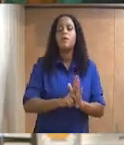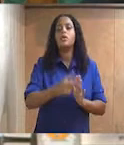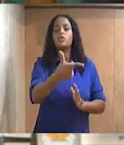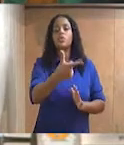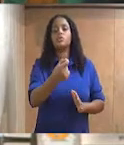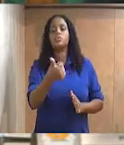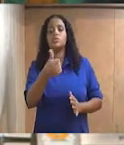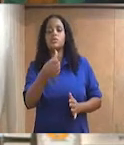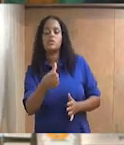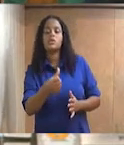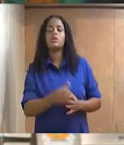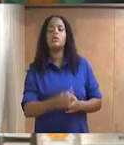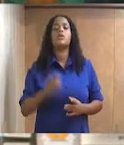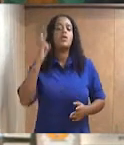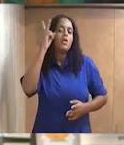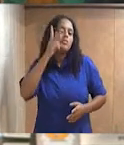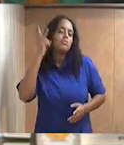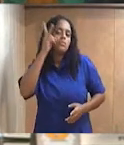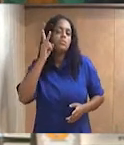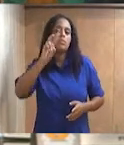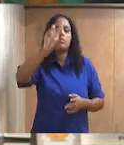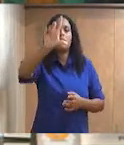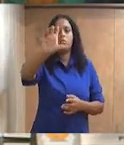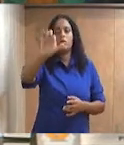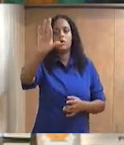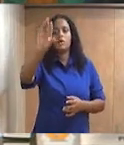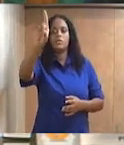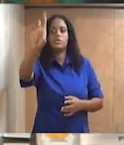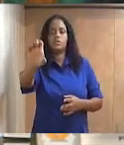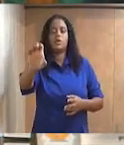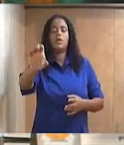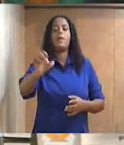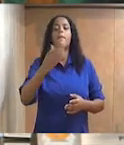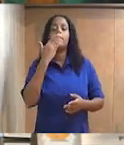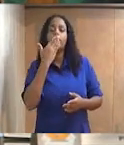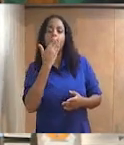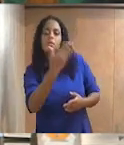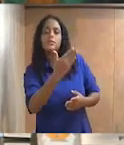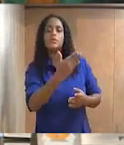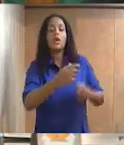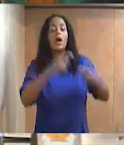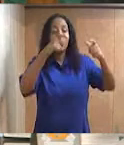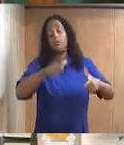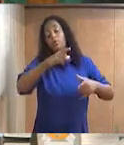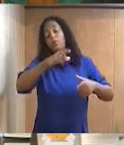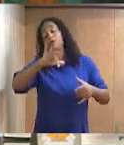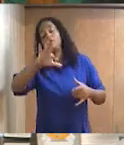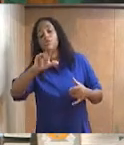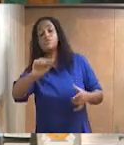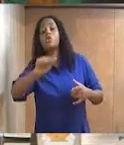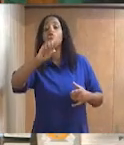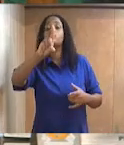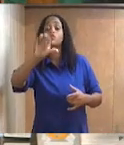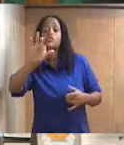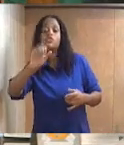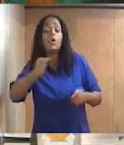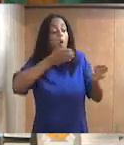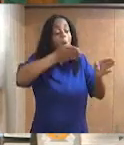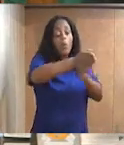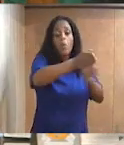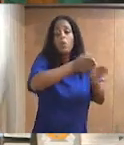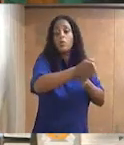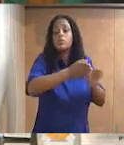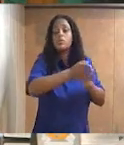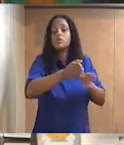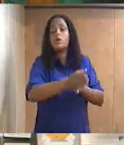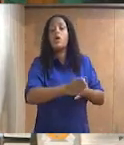303/2016, da excelentíssima senhora vereadora Leide, instituindo no âmbito do município de Duque de Caxias o dia do conselheiro tutelar